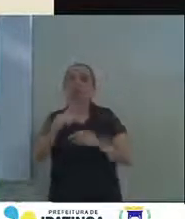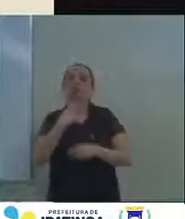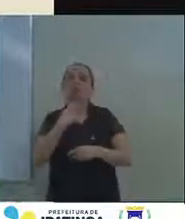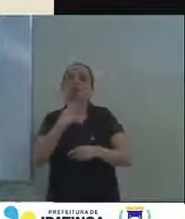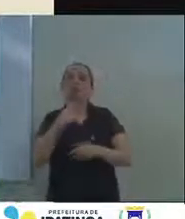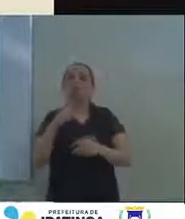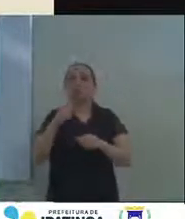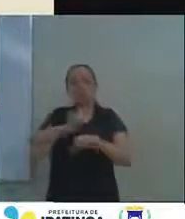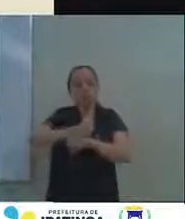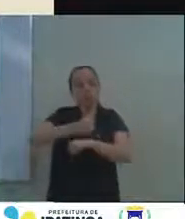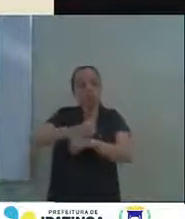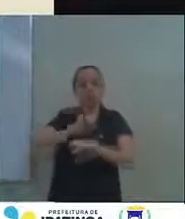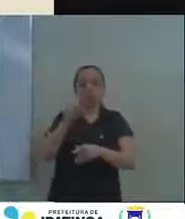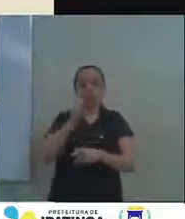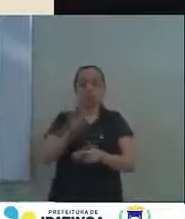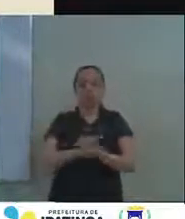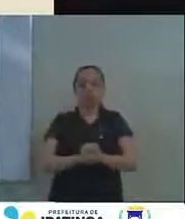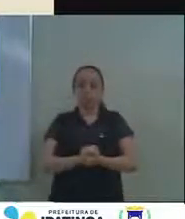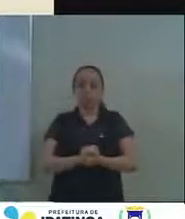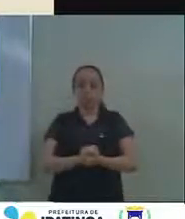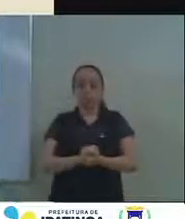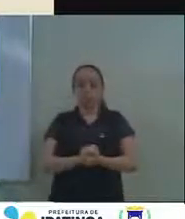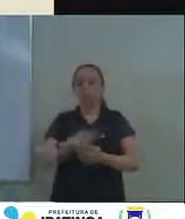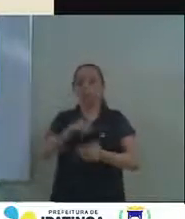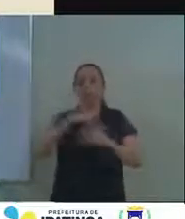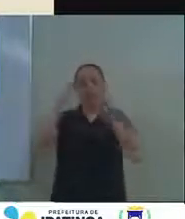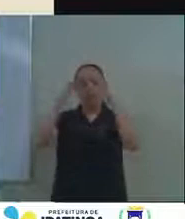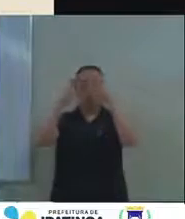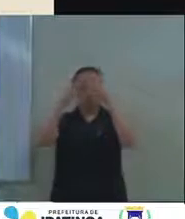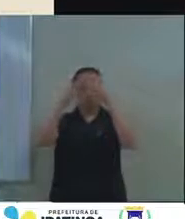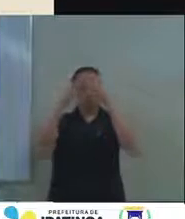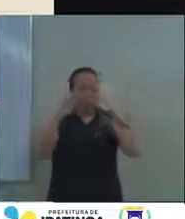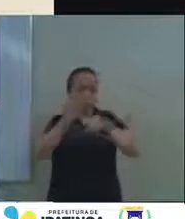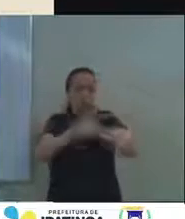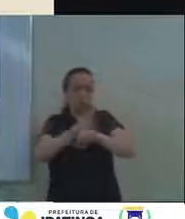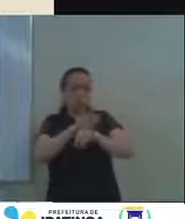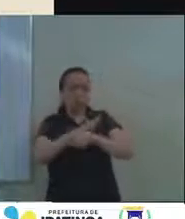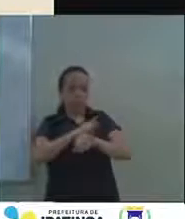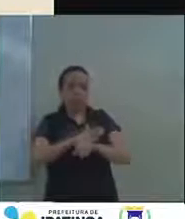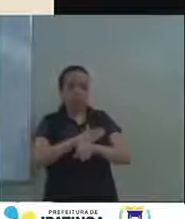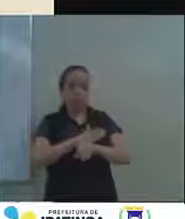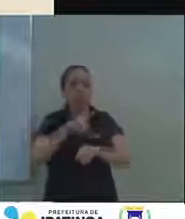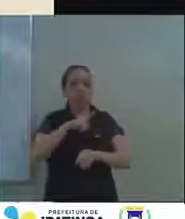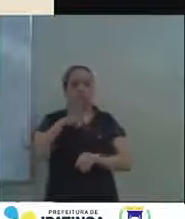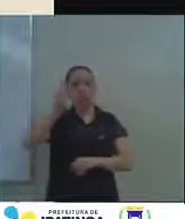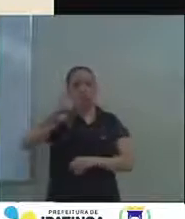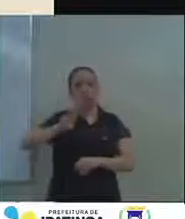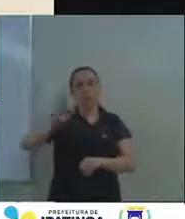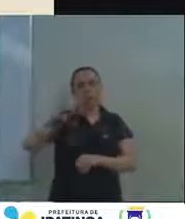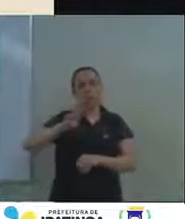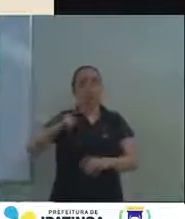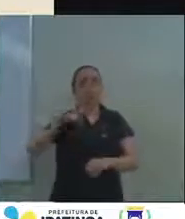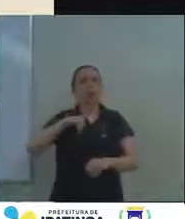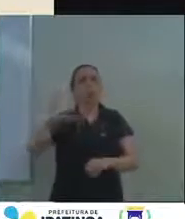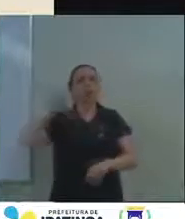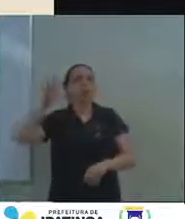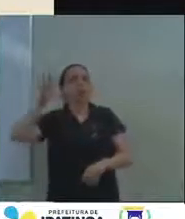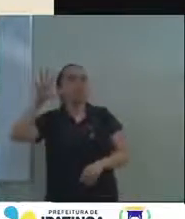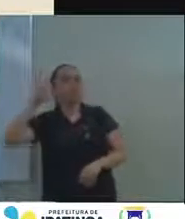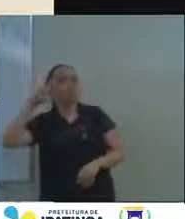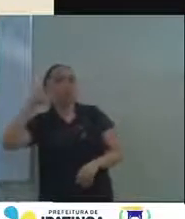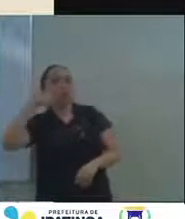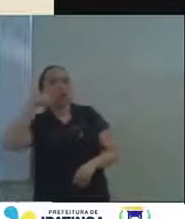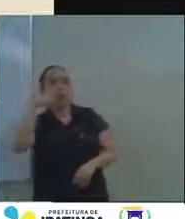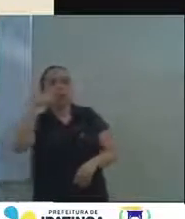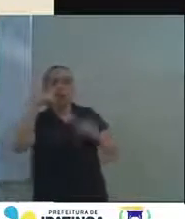esforço. Exercícios de ressonância, a gente vai fazer utilizando sons que a gente chama de sons nasais. A gente